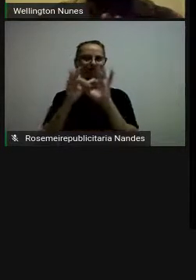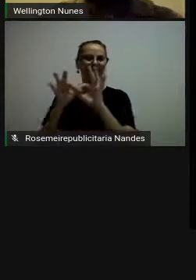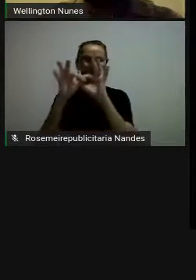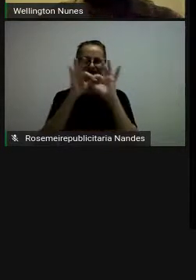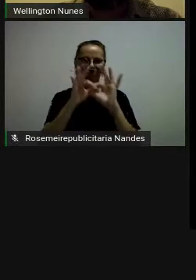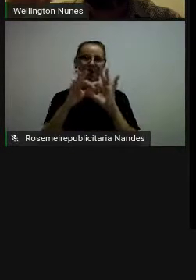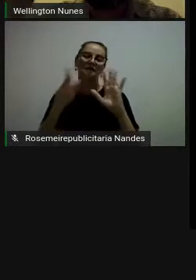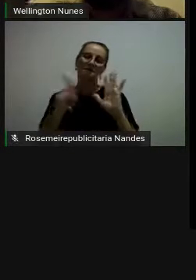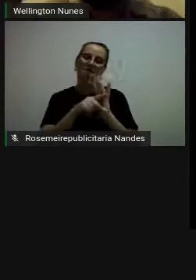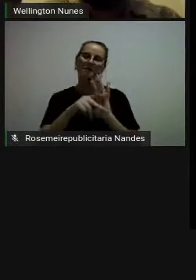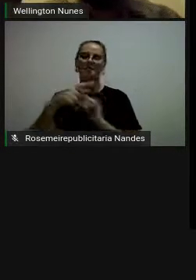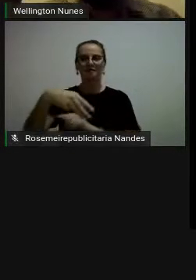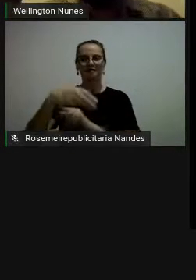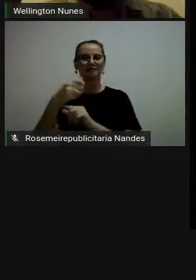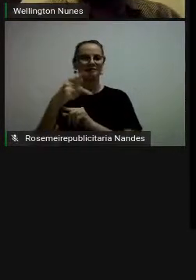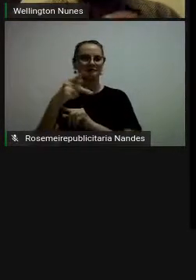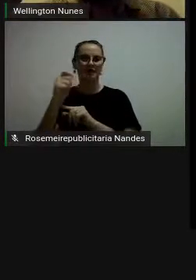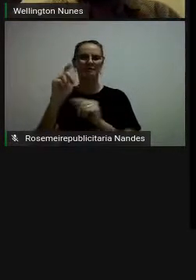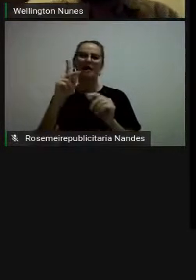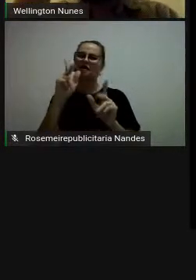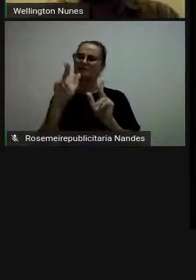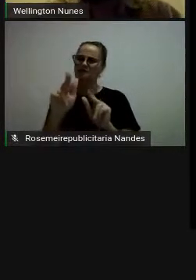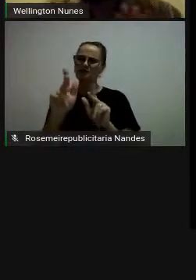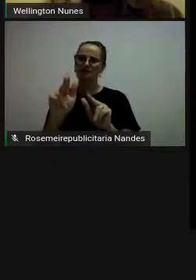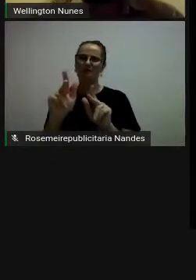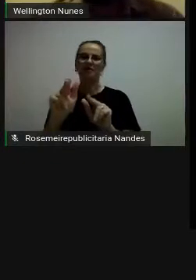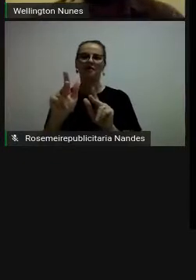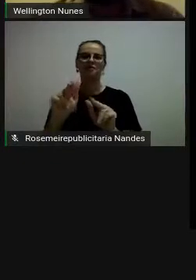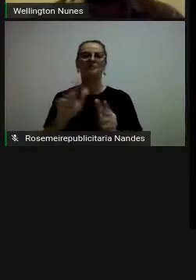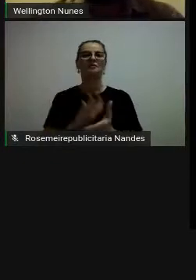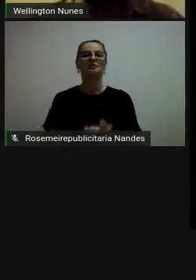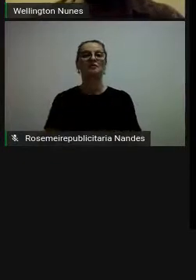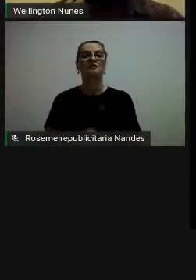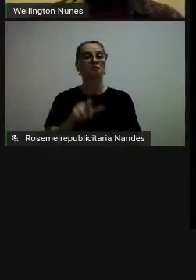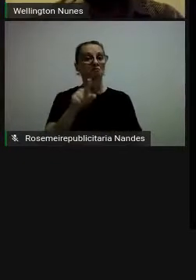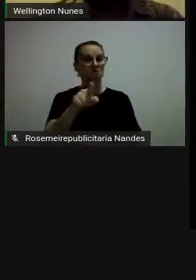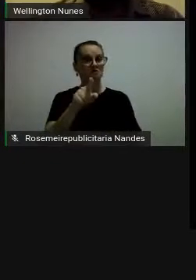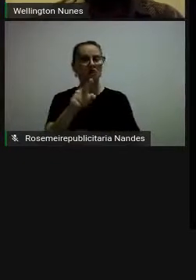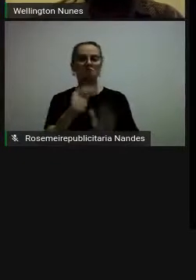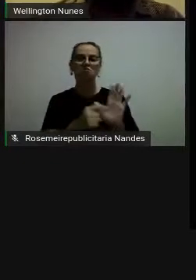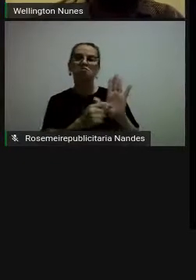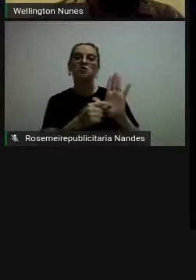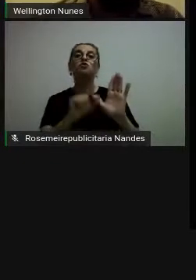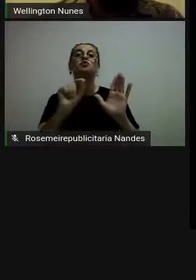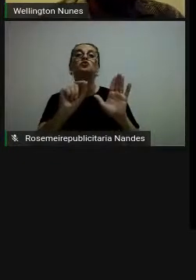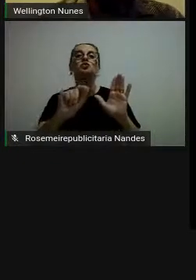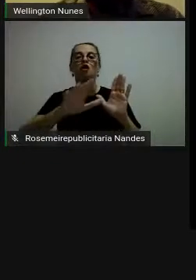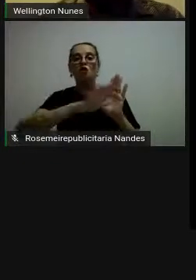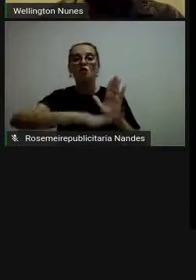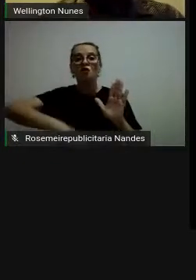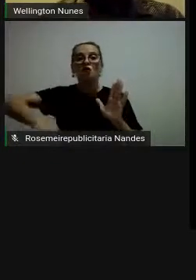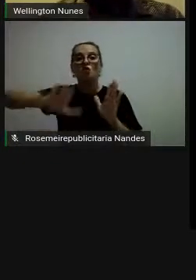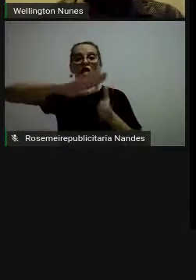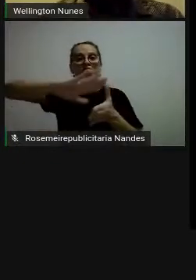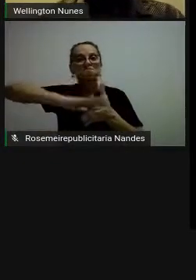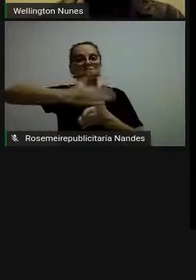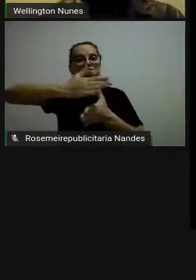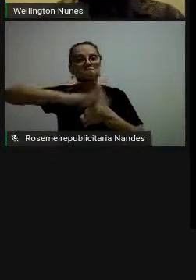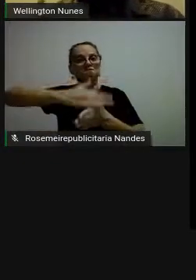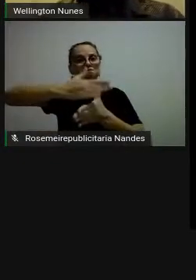mapa é basicamente a mesma coisa. Nós temos um exemplo de uma base cartográfica de um bairro, onde nós